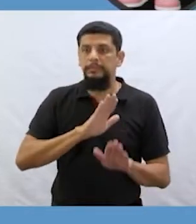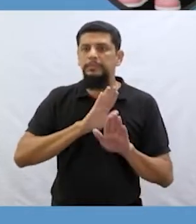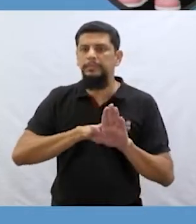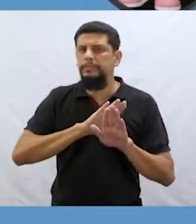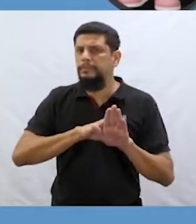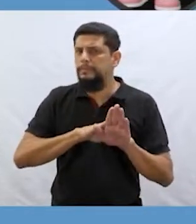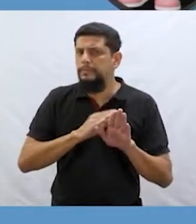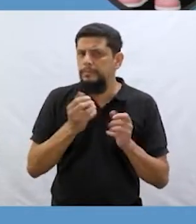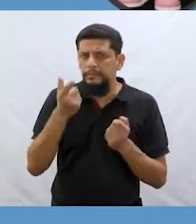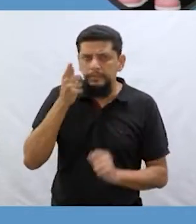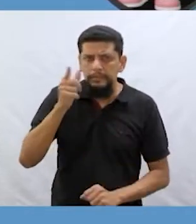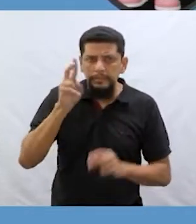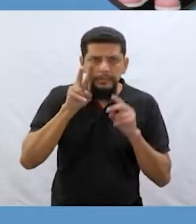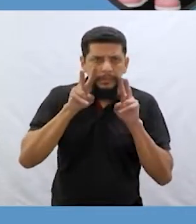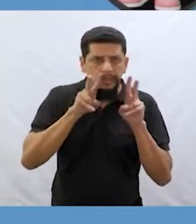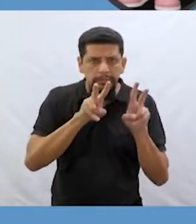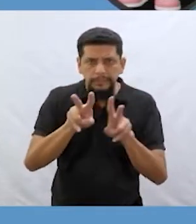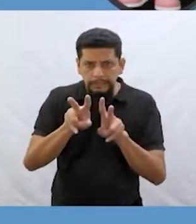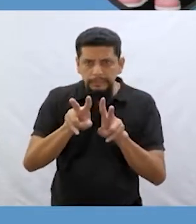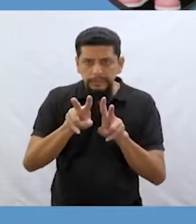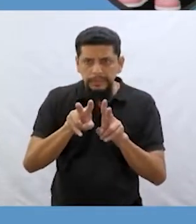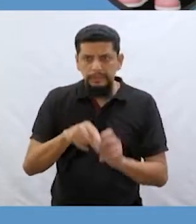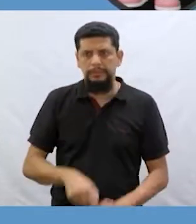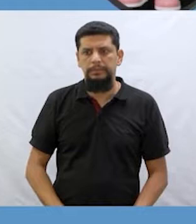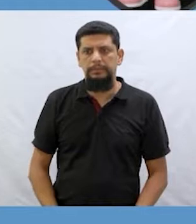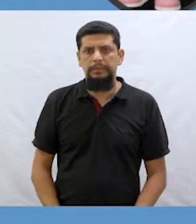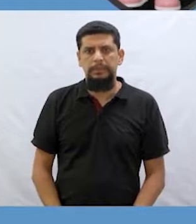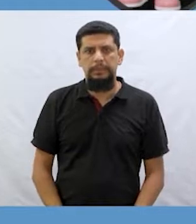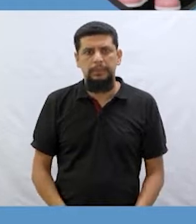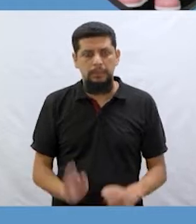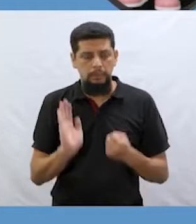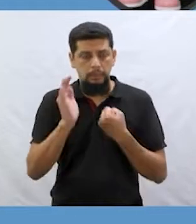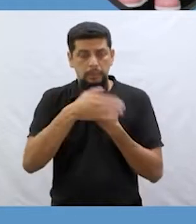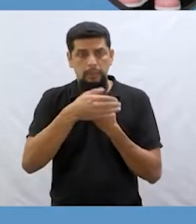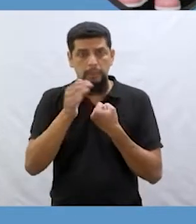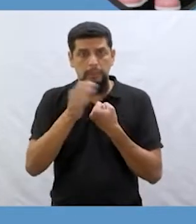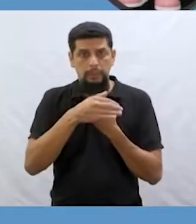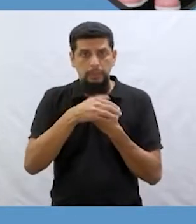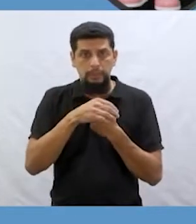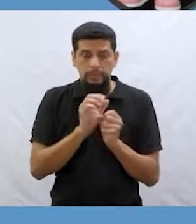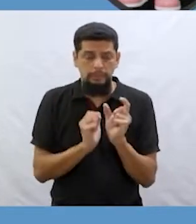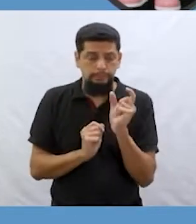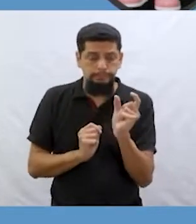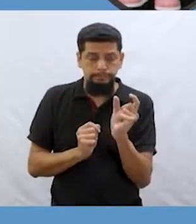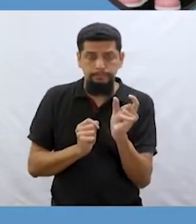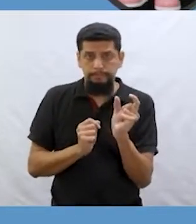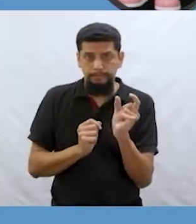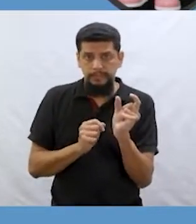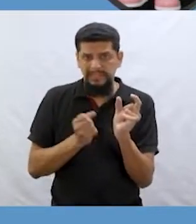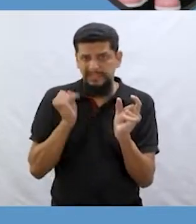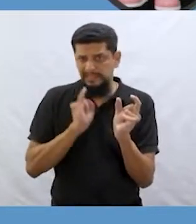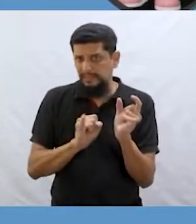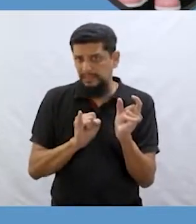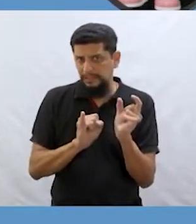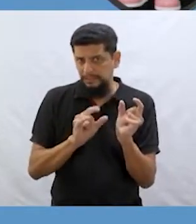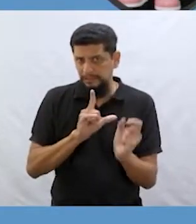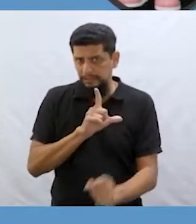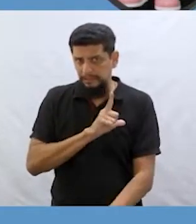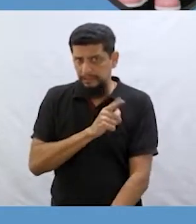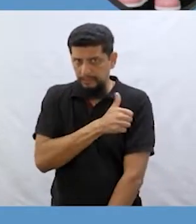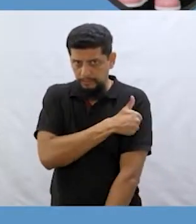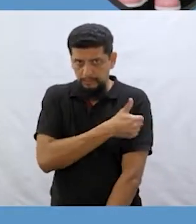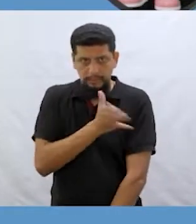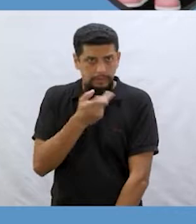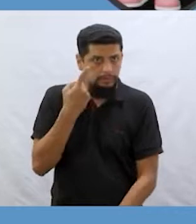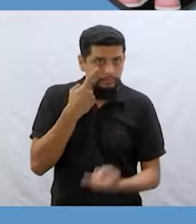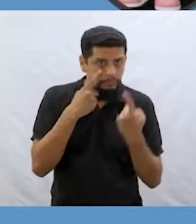tá ali atrás? Você consegue ver? Dá uma olhadinha aí na sua tela. Tá escondidinho, só dá pra ver um pedacinho. Será que alguém já descobriu o que